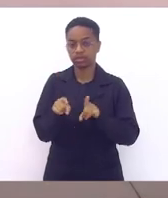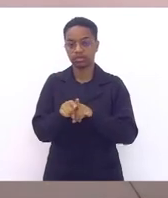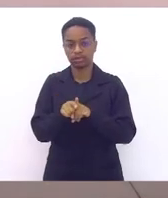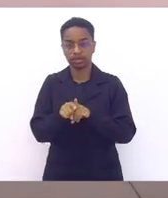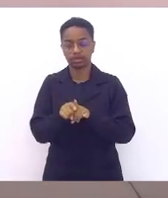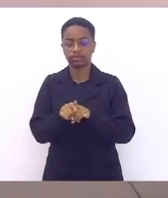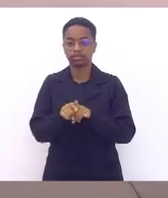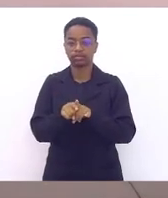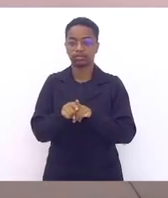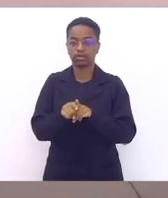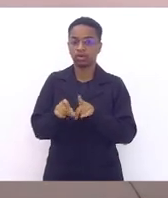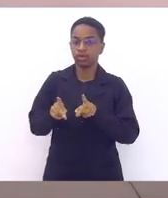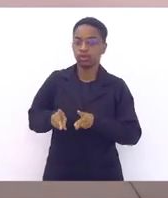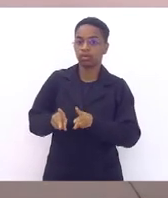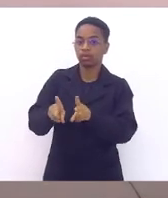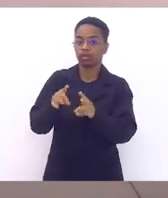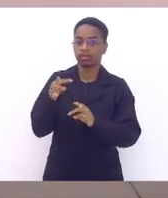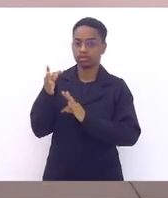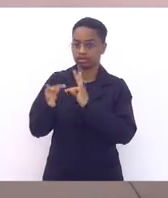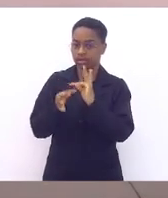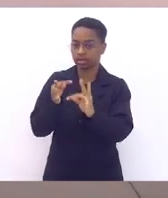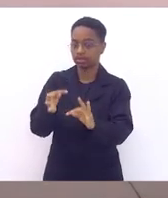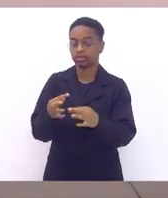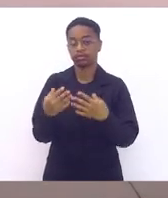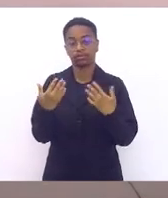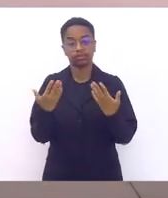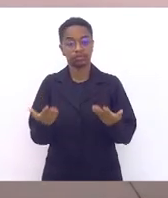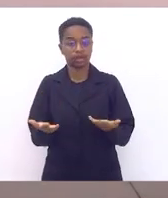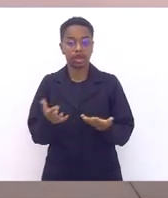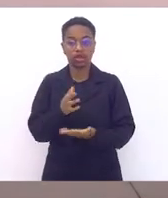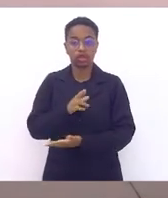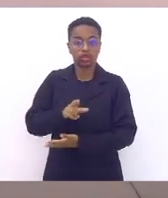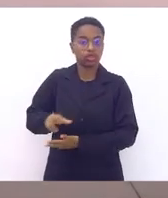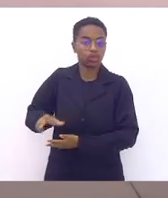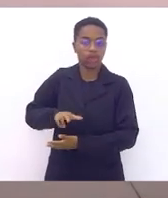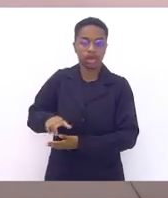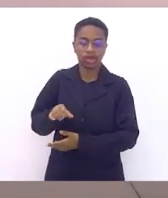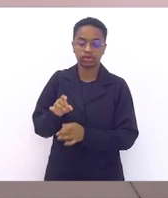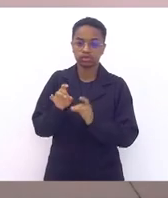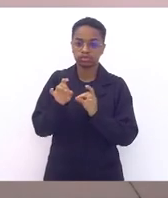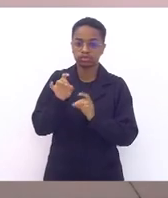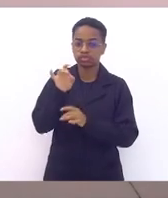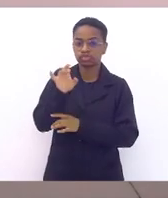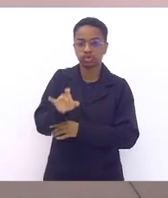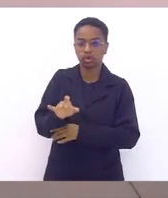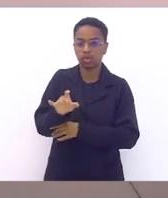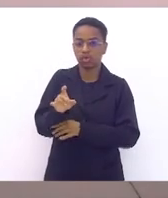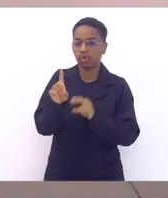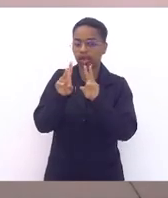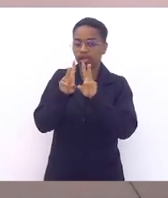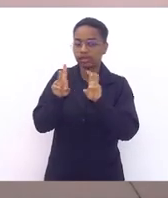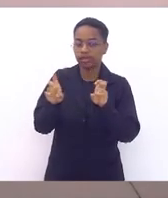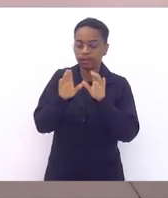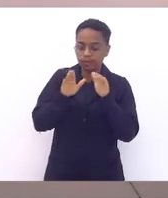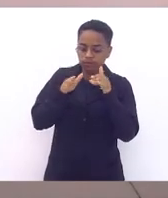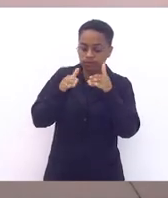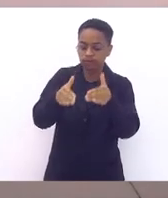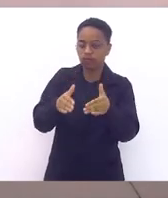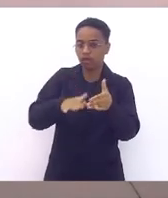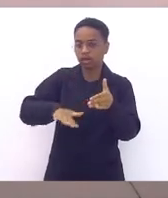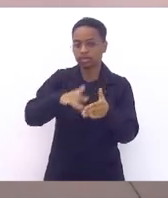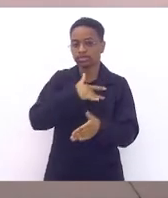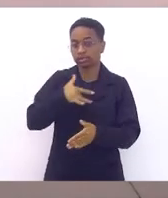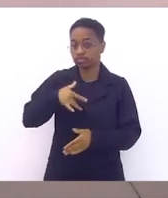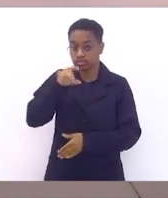questão da continuidade de tratamento. Então, isso não era apenas uma rubrica destinada apenas à